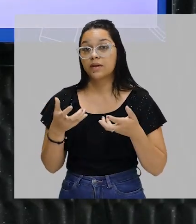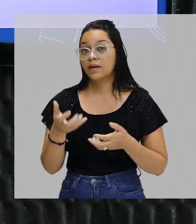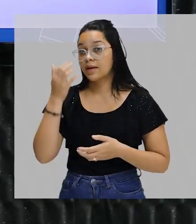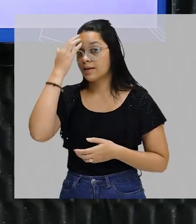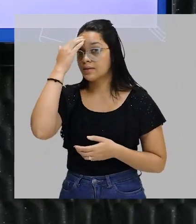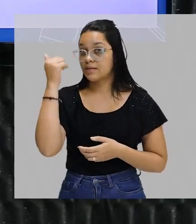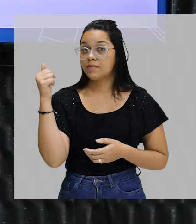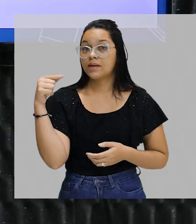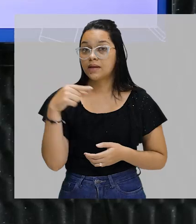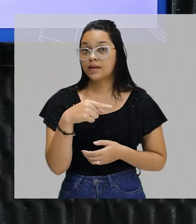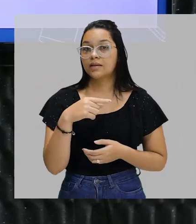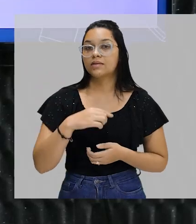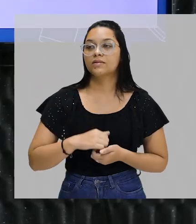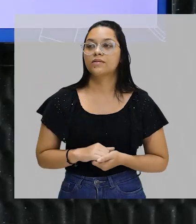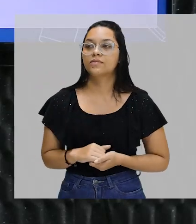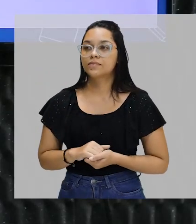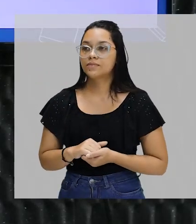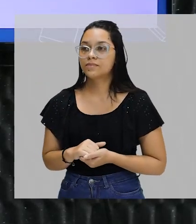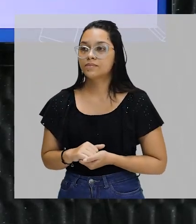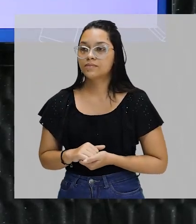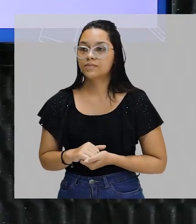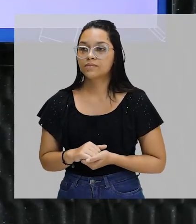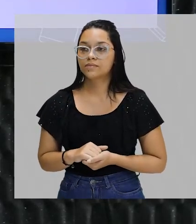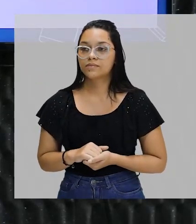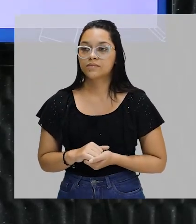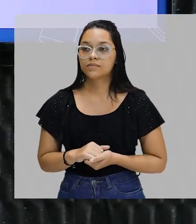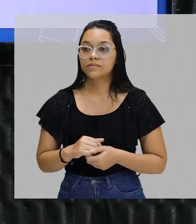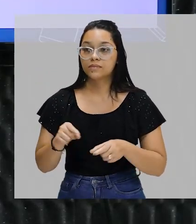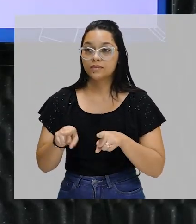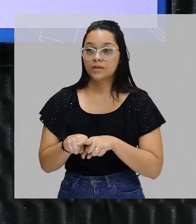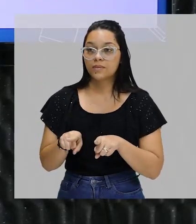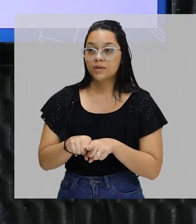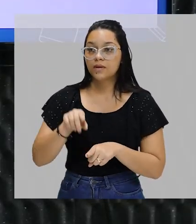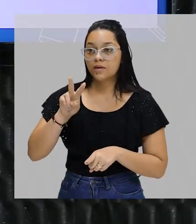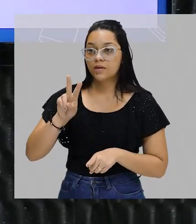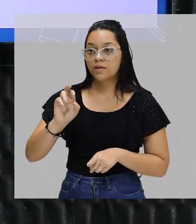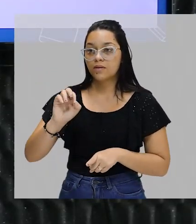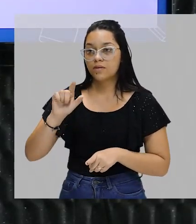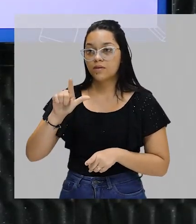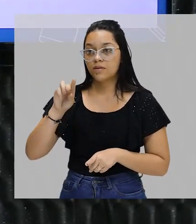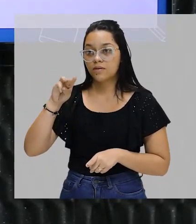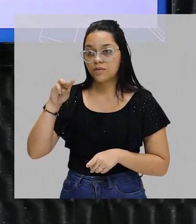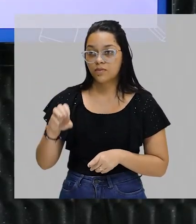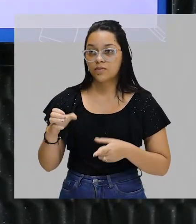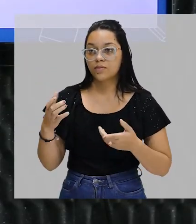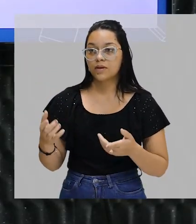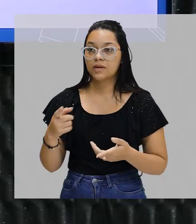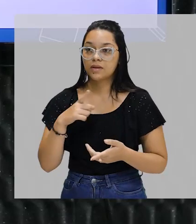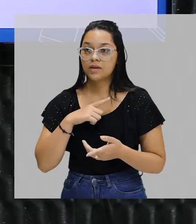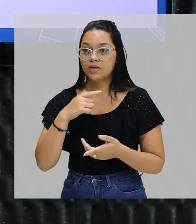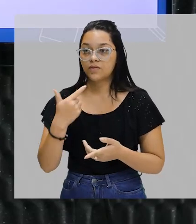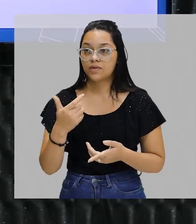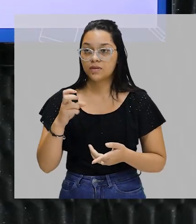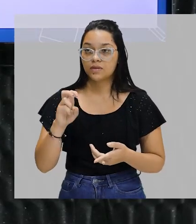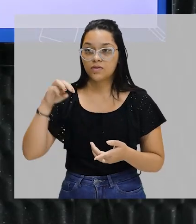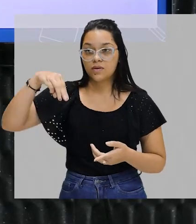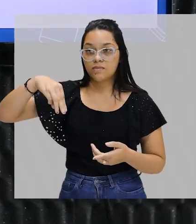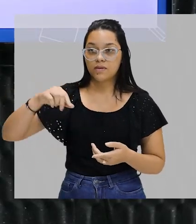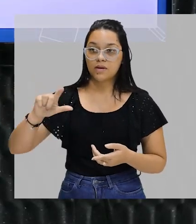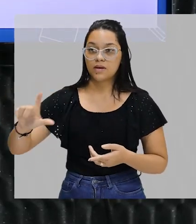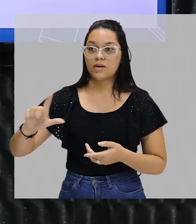determinar essa concentração. E o volume no Erlenmeyer é um volume de 25